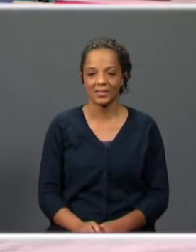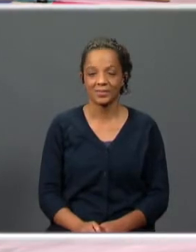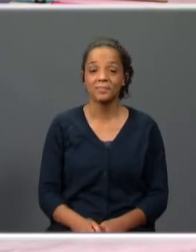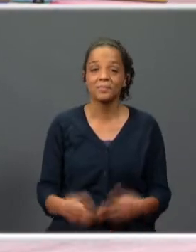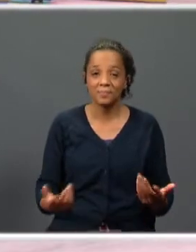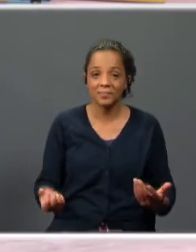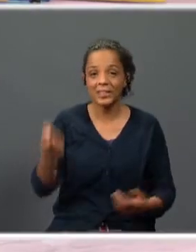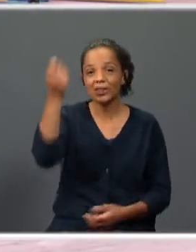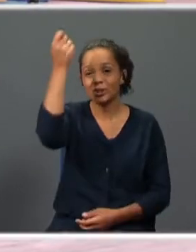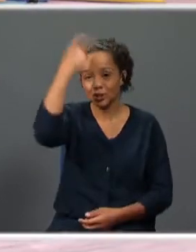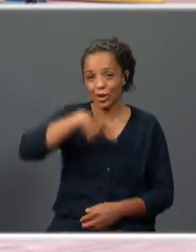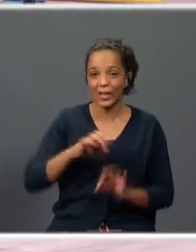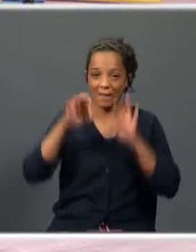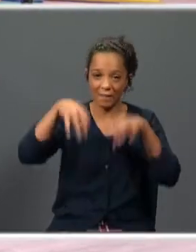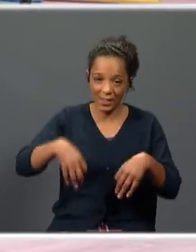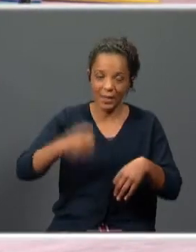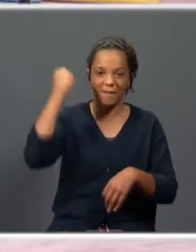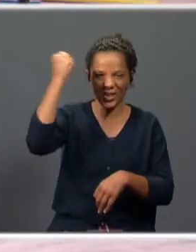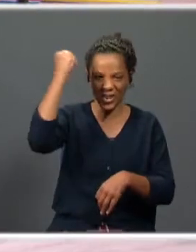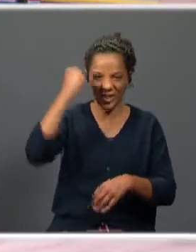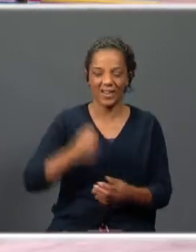Vitória, Vitória, acabou-se a história.